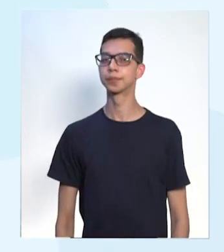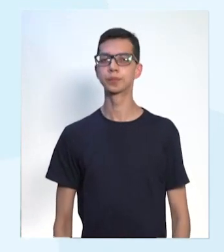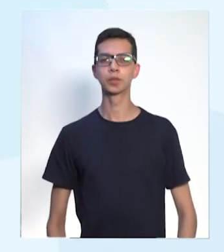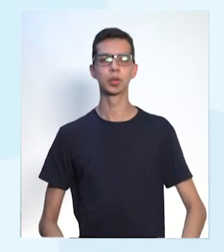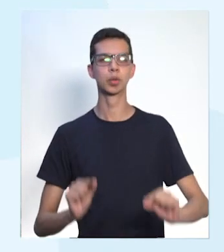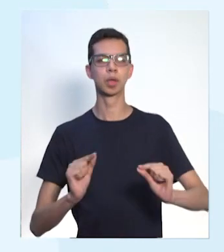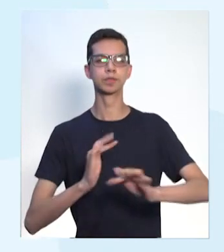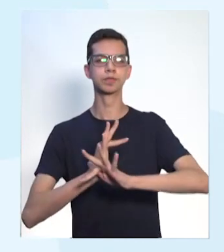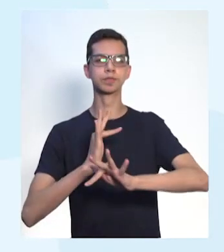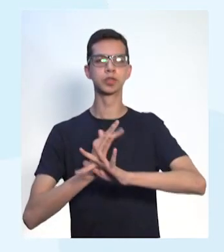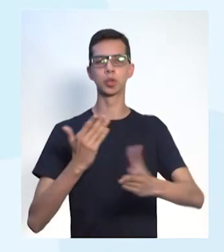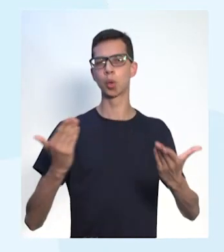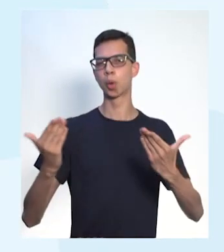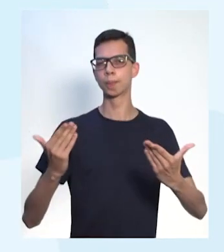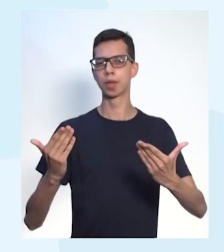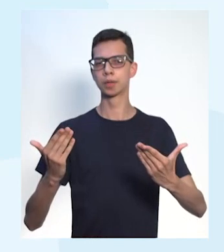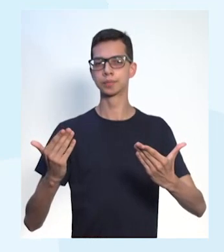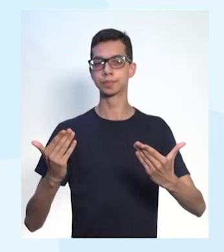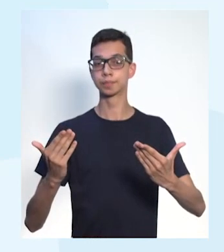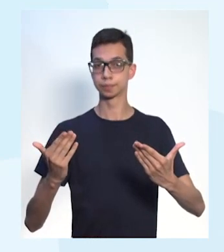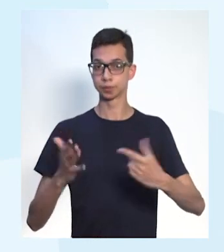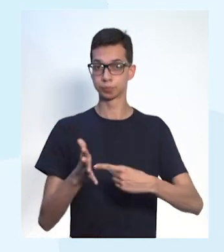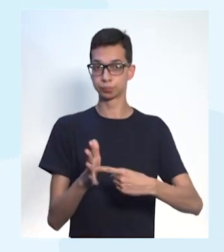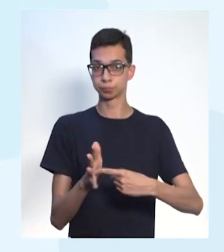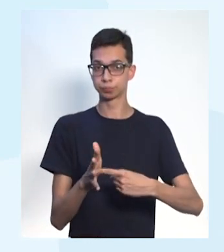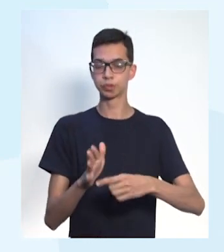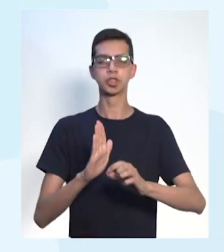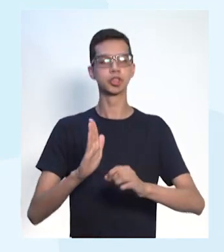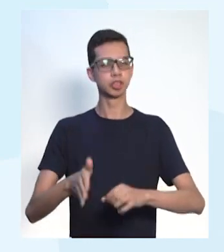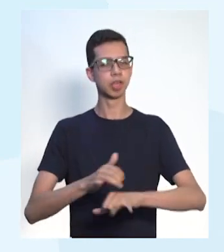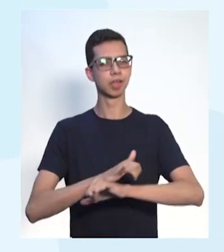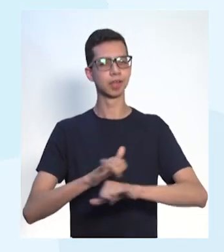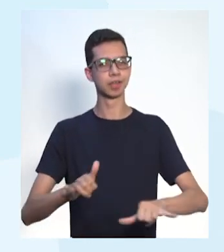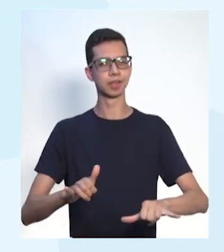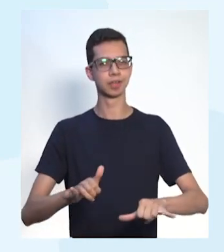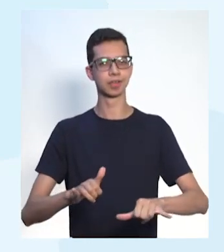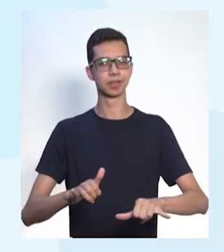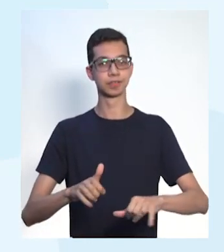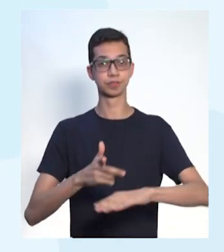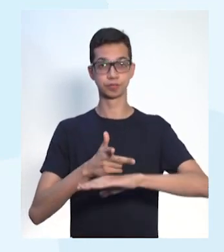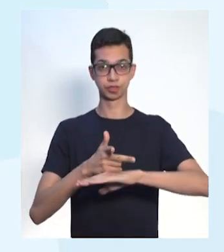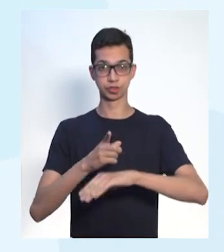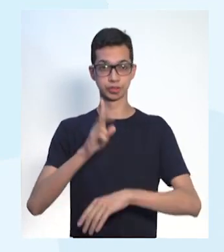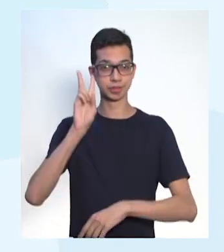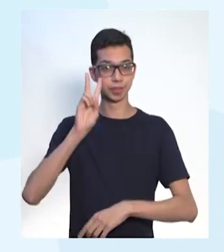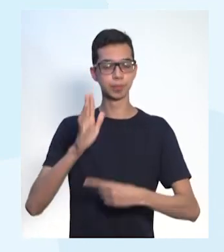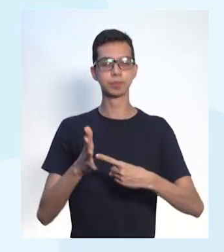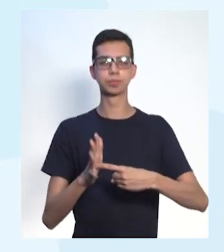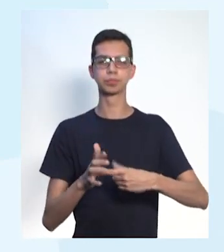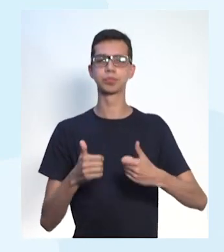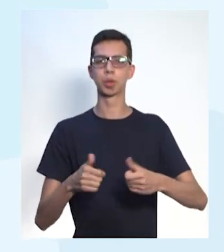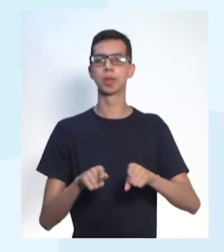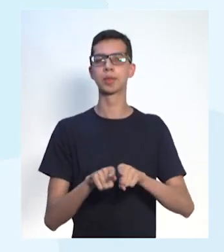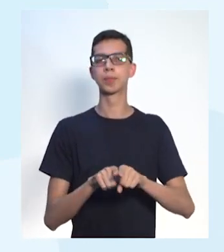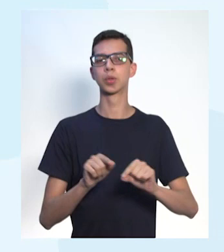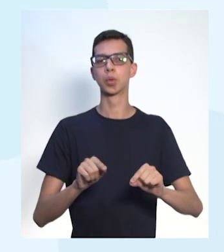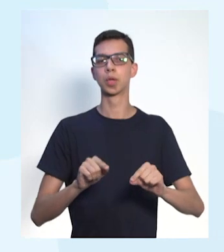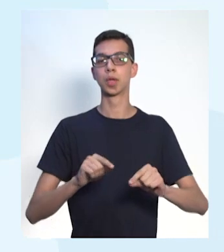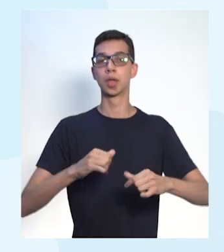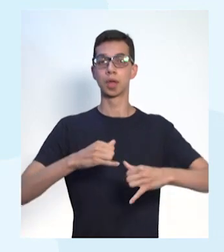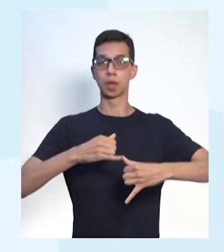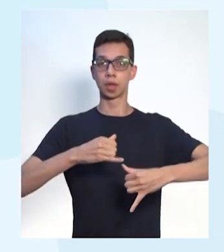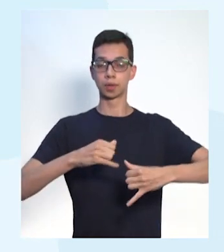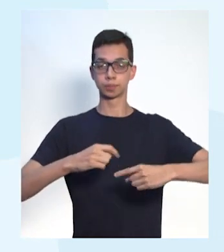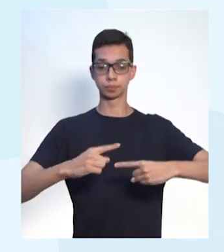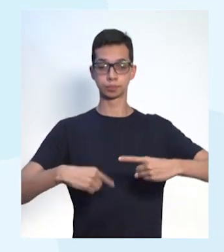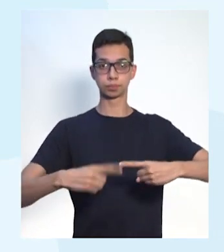estão relacionadas aí com o motor? A gente comentou isso no vídeo, né, Giba? Sobre um com o motor e o gerador, né? Tem algumas